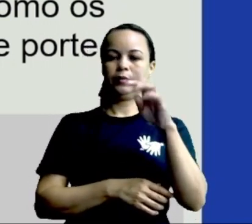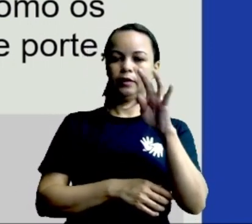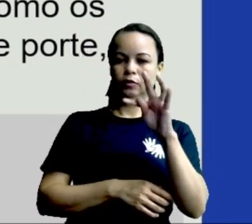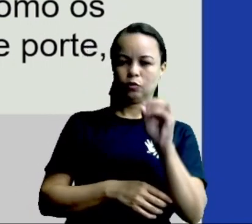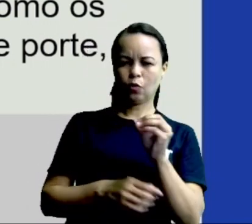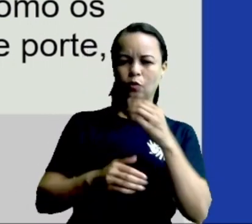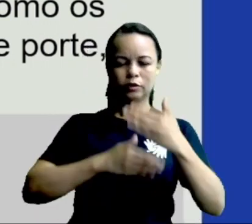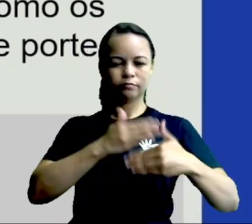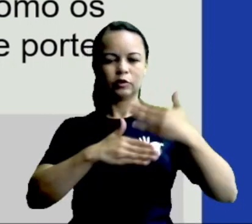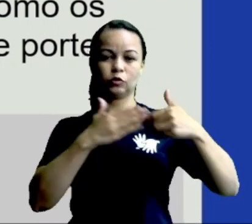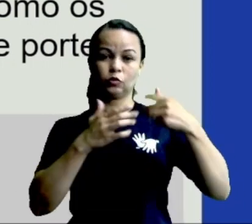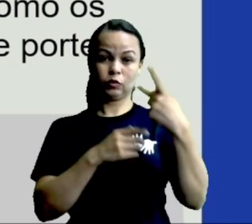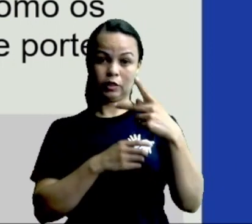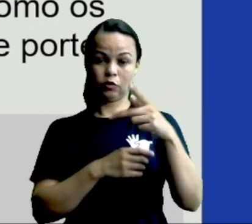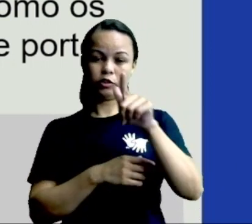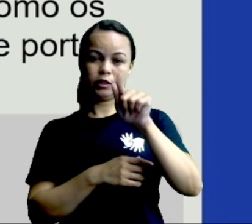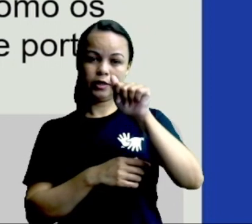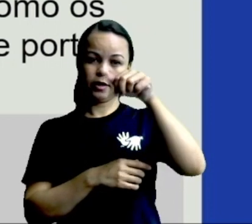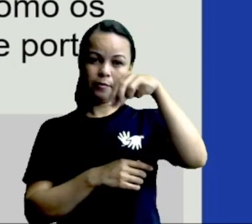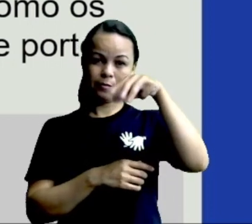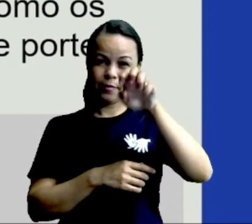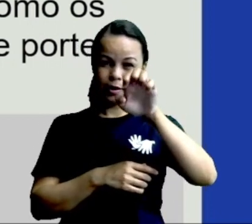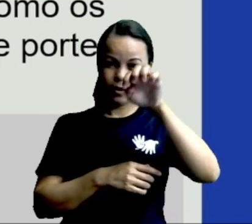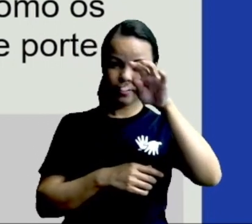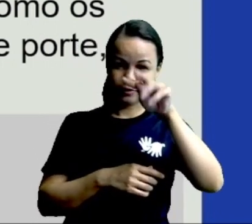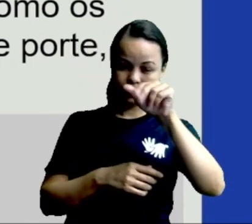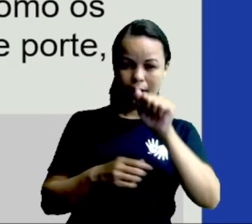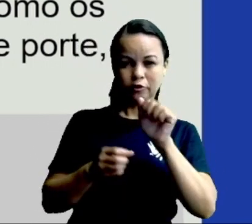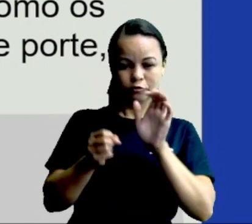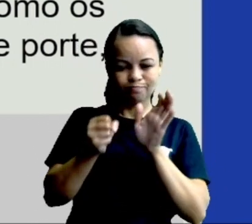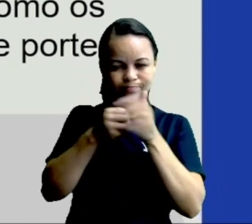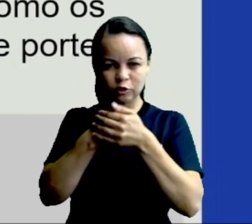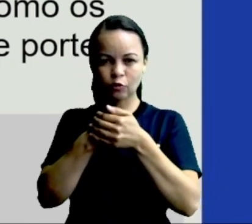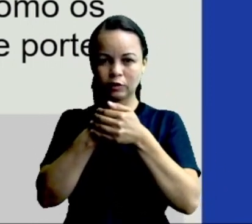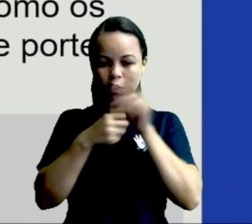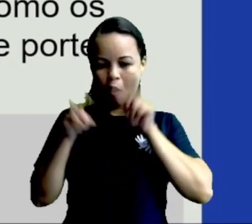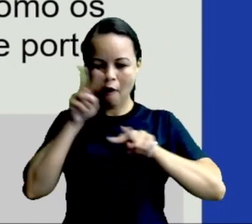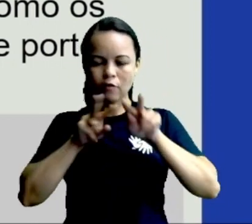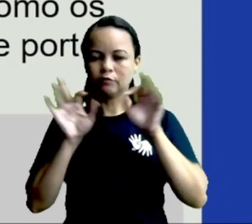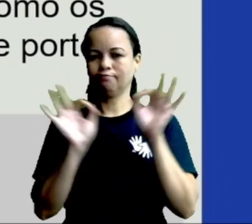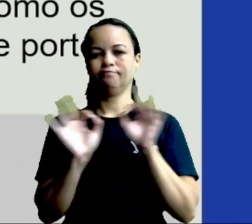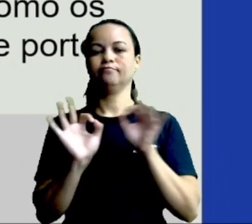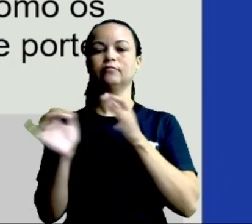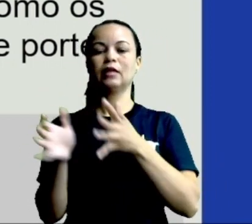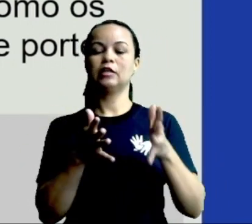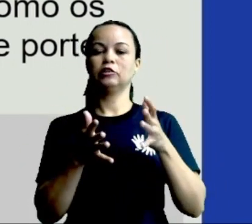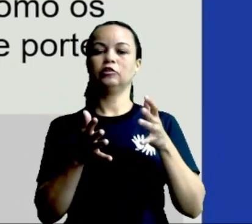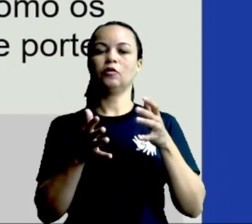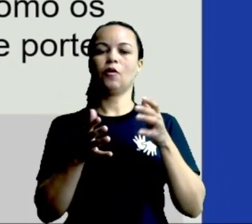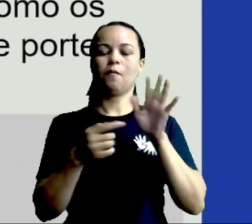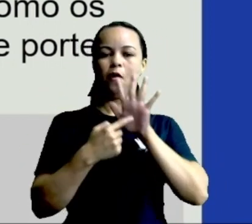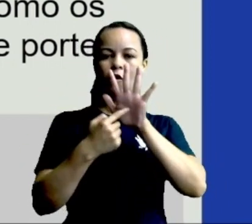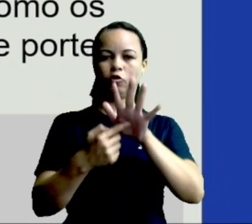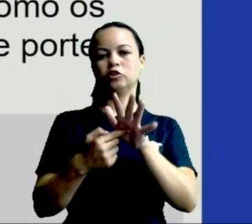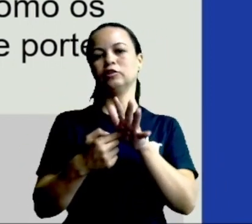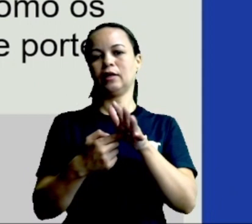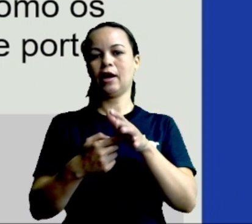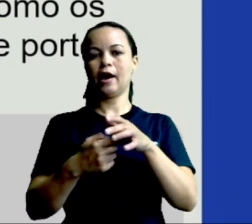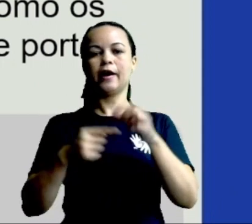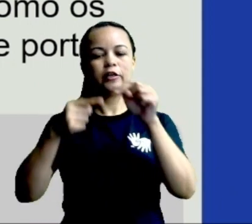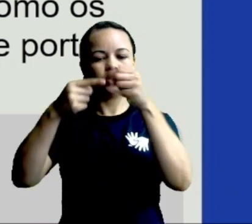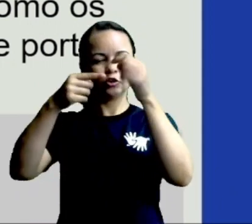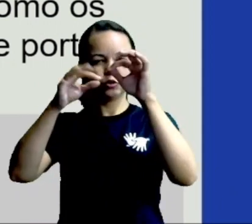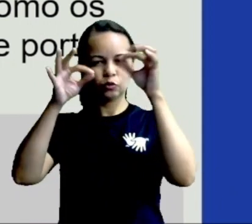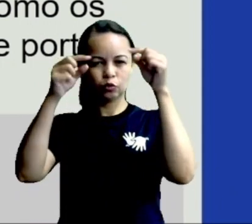estruturas reprodutivas, os seus gametas escondidos, não visível. Isto é, apresentam estruturas produtoras